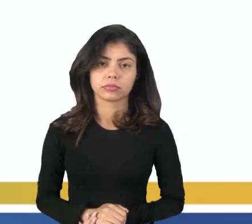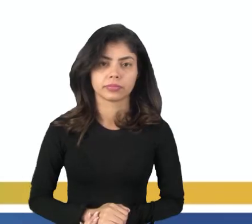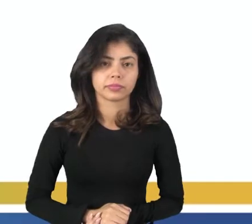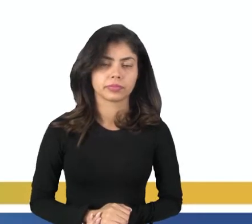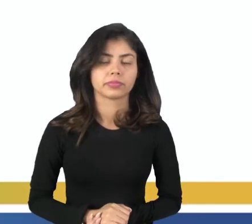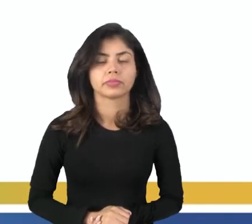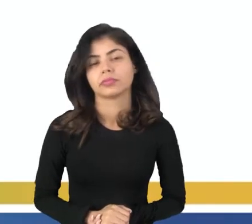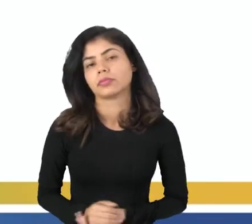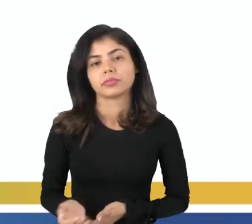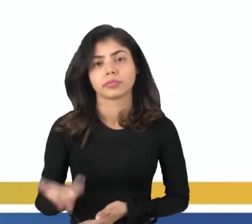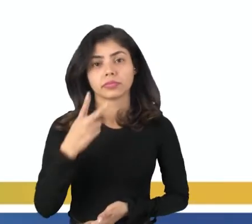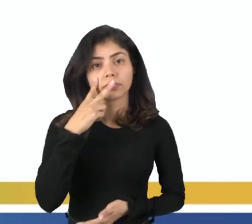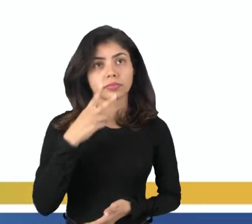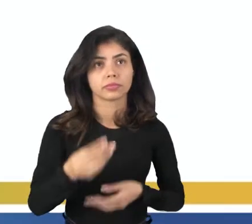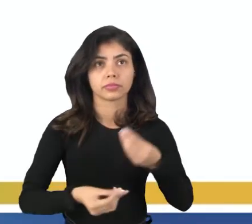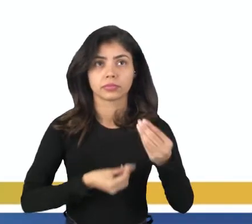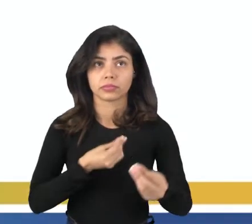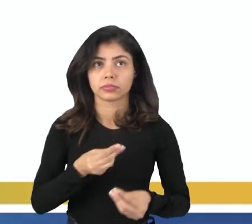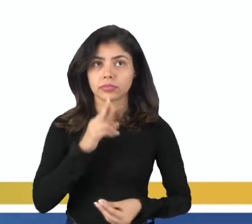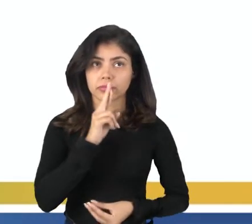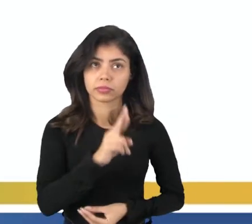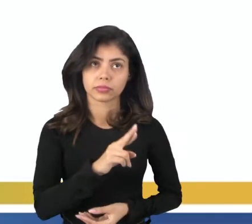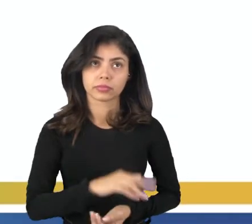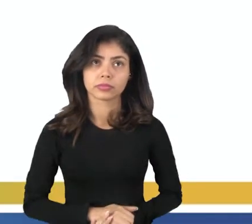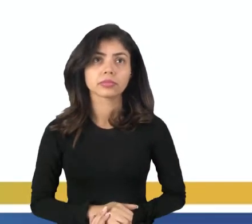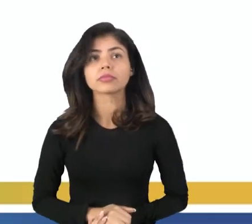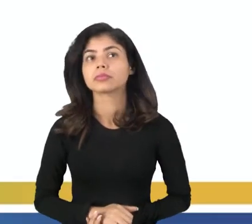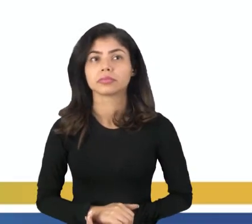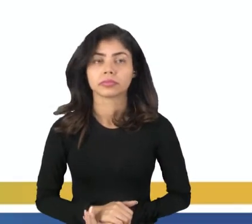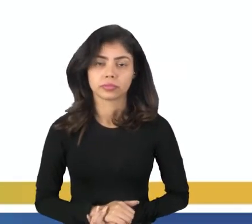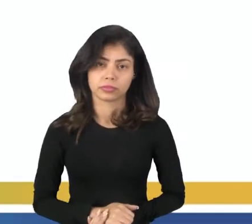190, né? Vamos ver aí como ficou o cálculo?